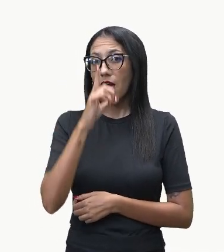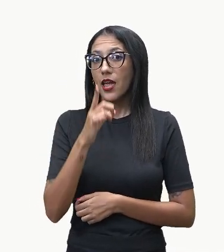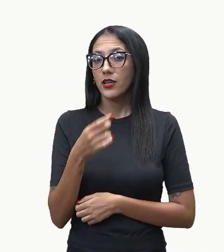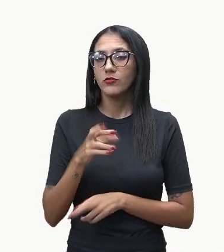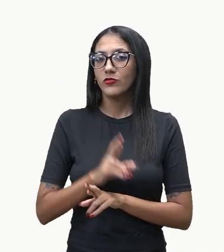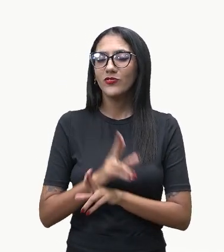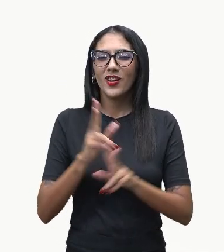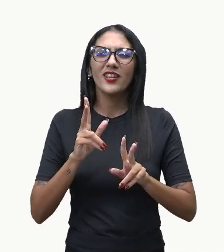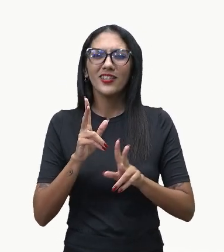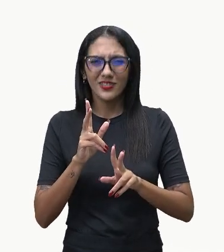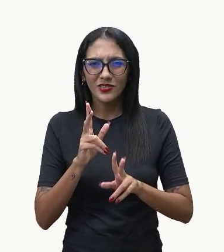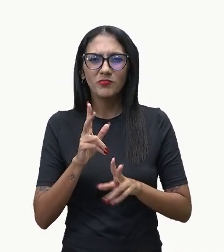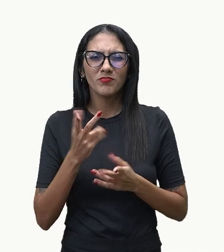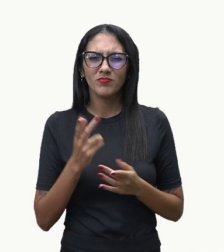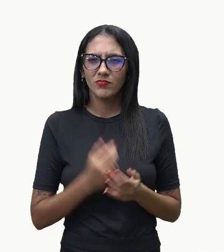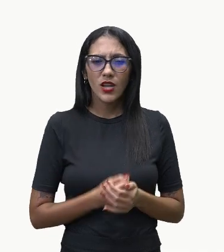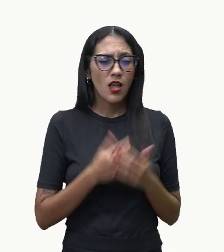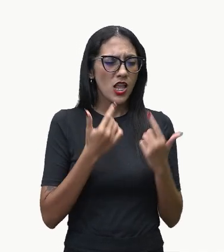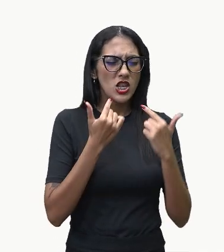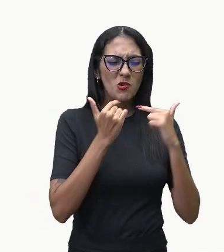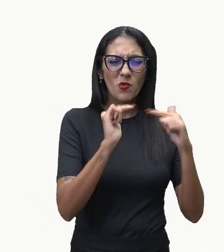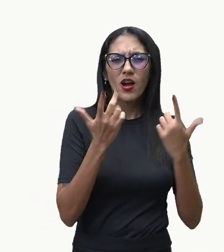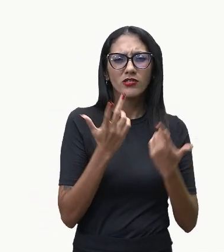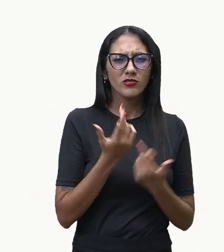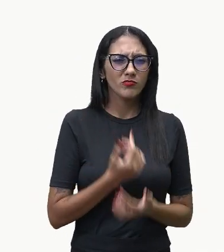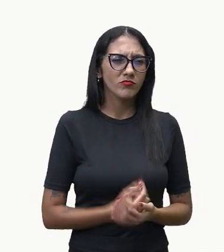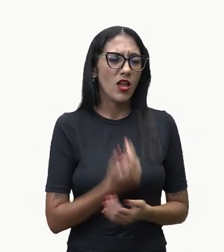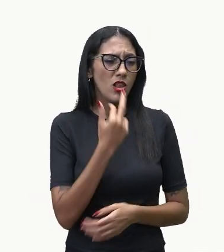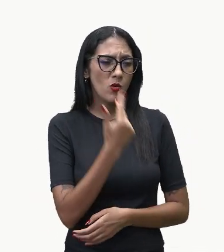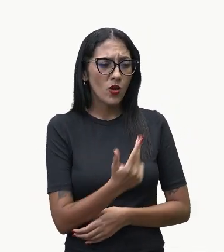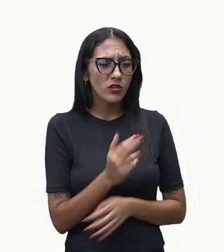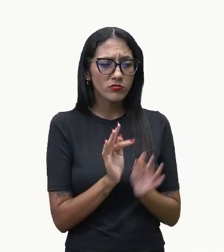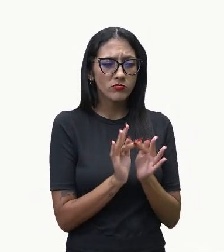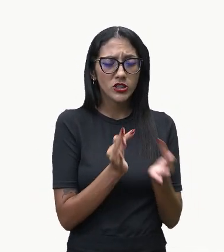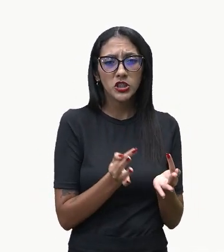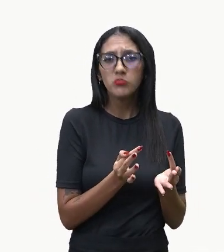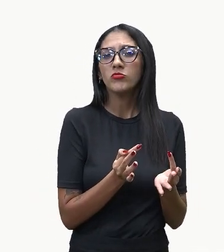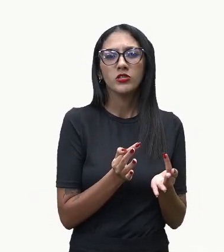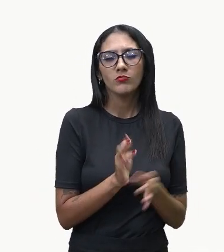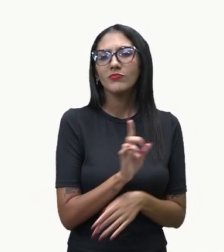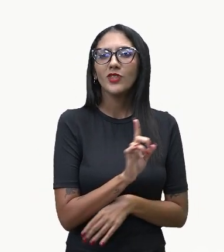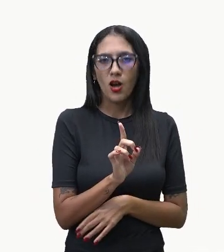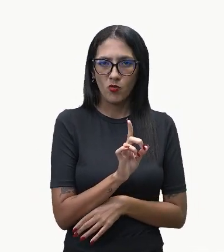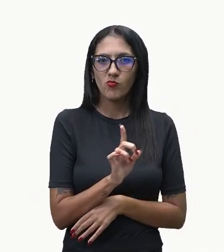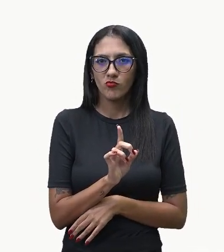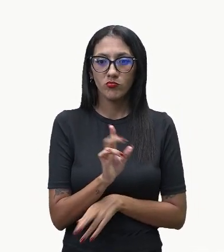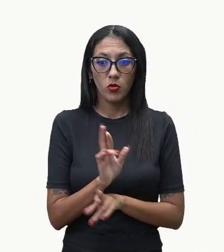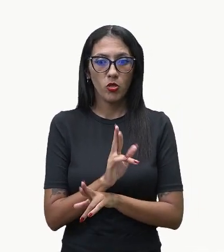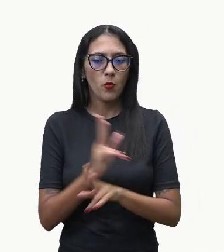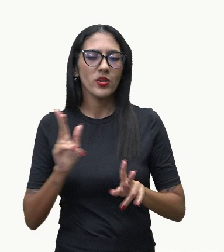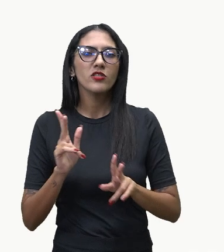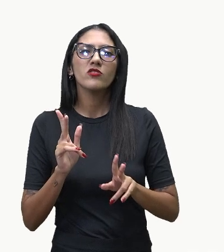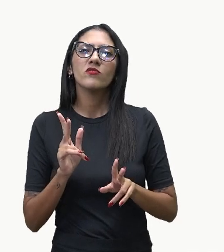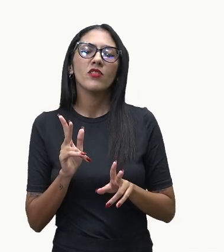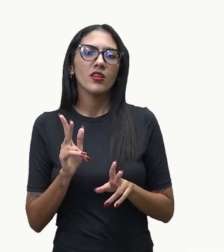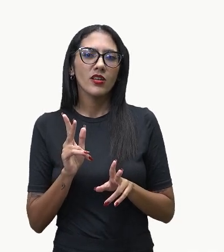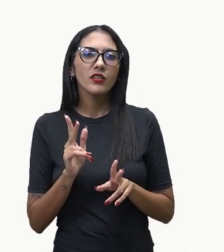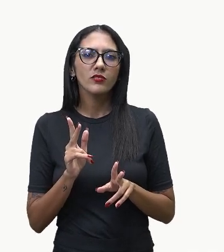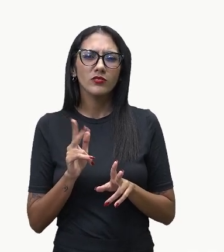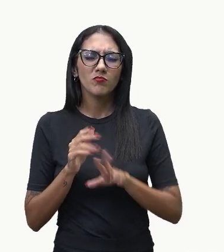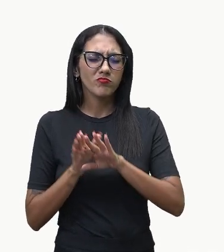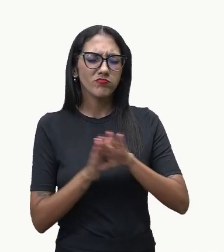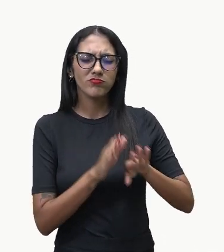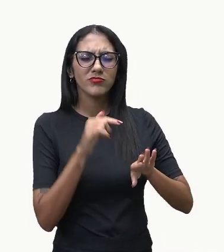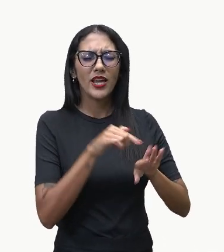é o comum, aquilo que é o óbvio, a gente busca o diferente, né? O óbvio e o comum deixamos um pouco de